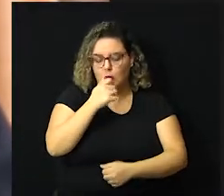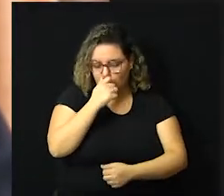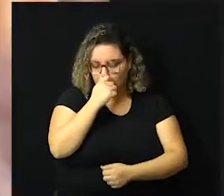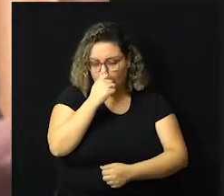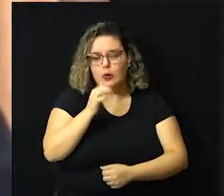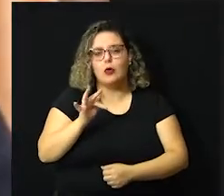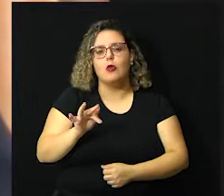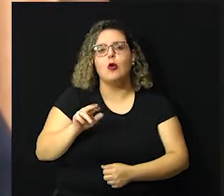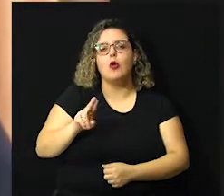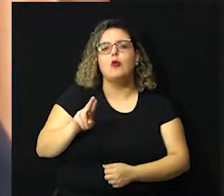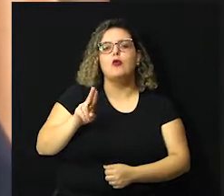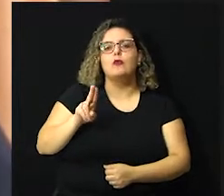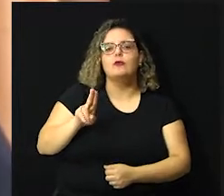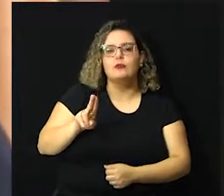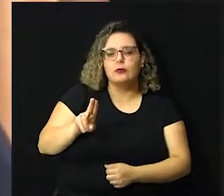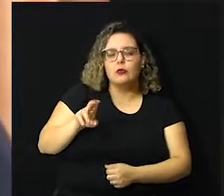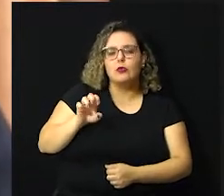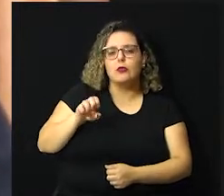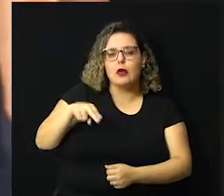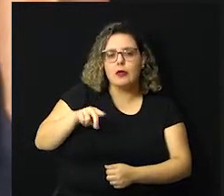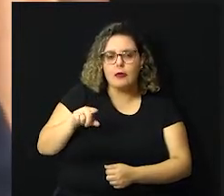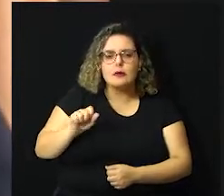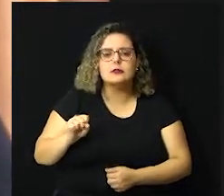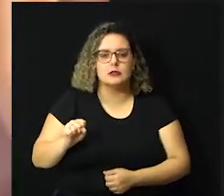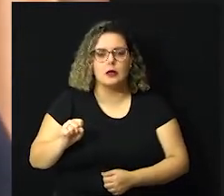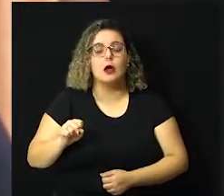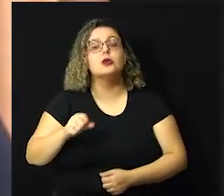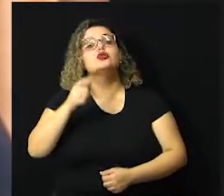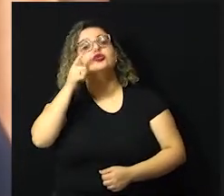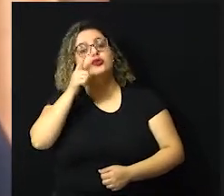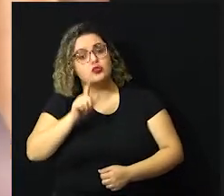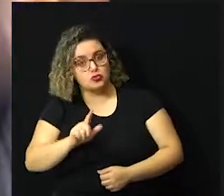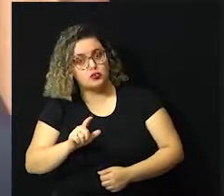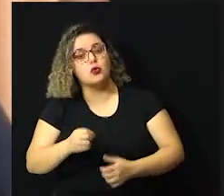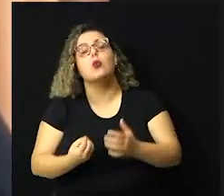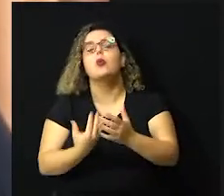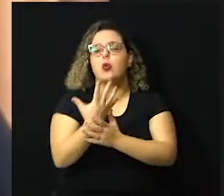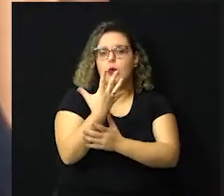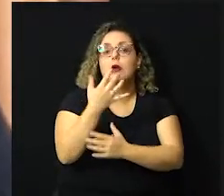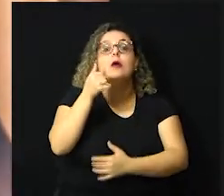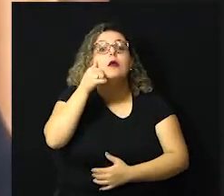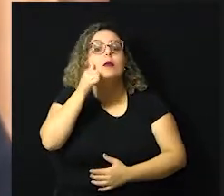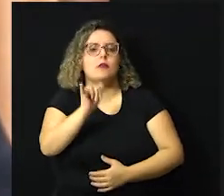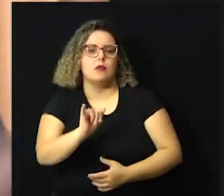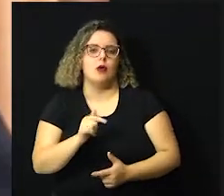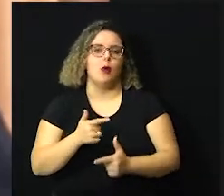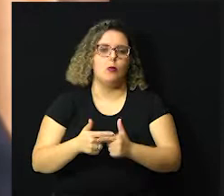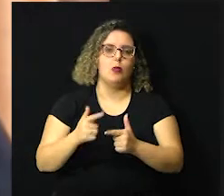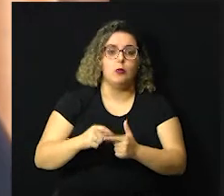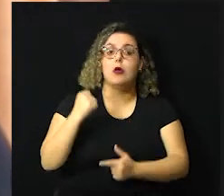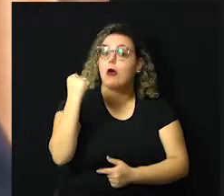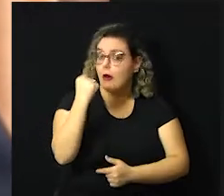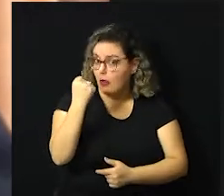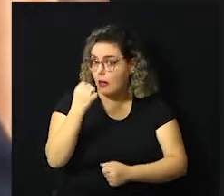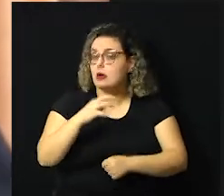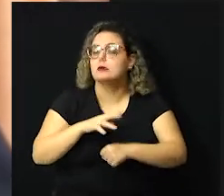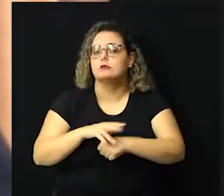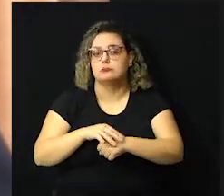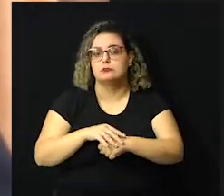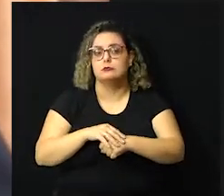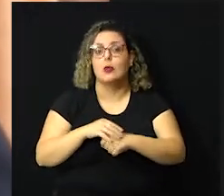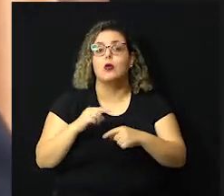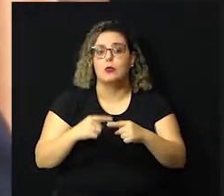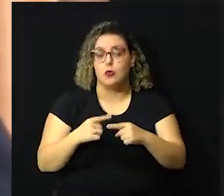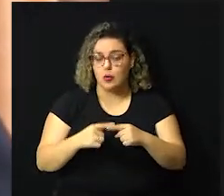influenza, qualquer agente patológico, o organismo já consiga reagir e evitar de ocorrer a forma grave da doença. Porque, acima